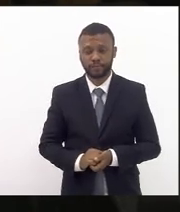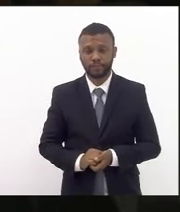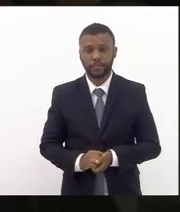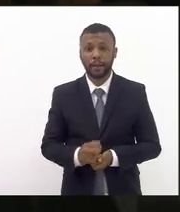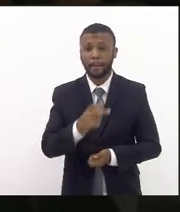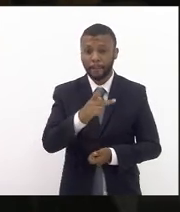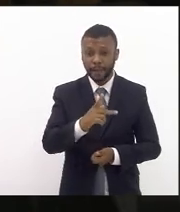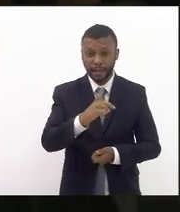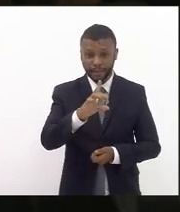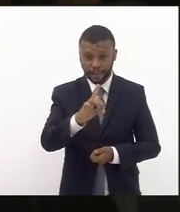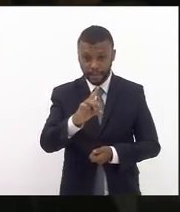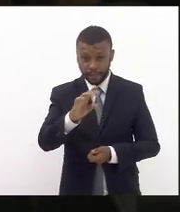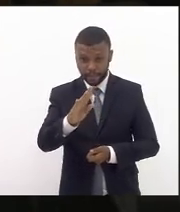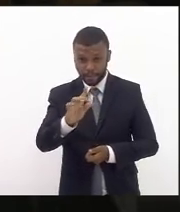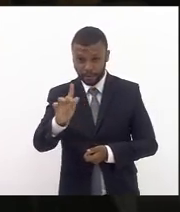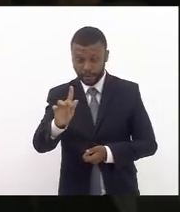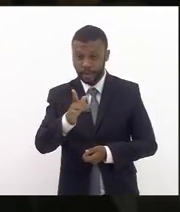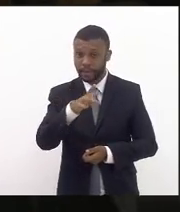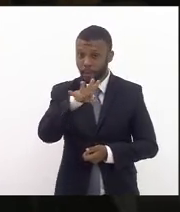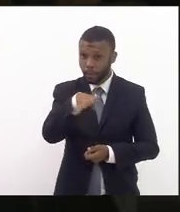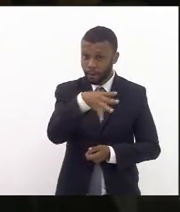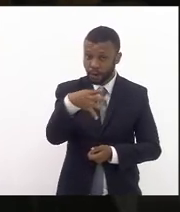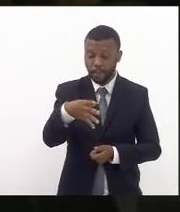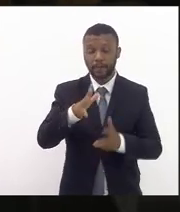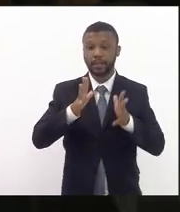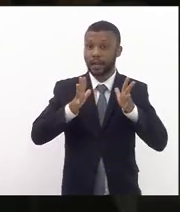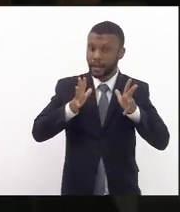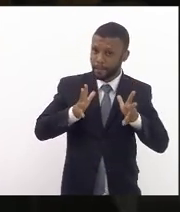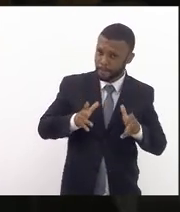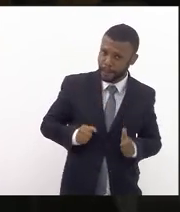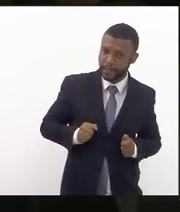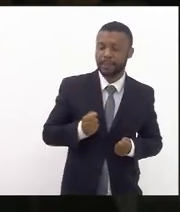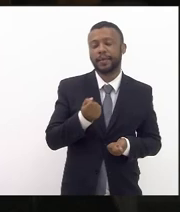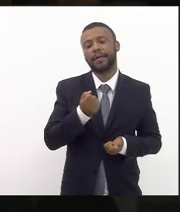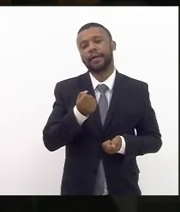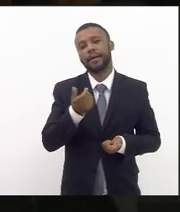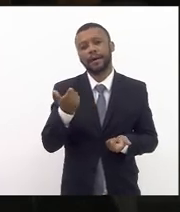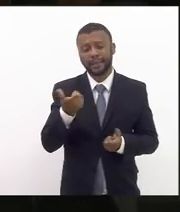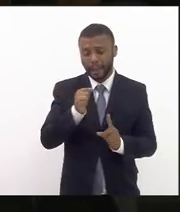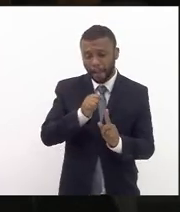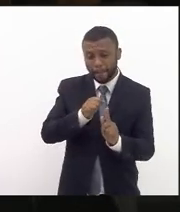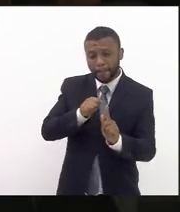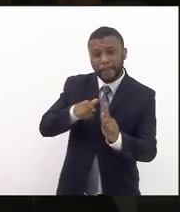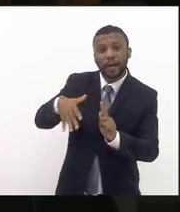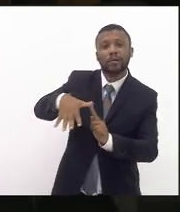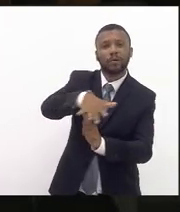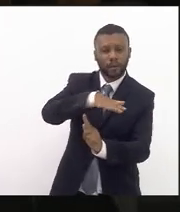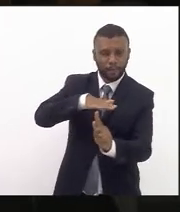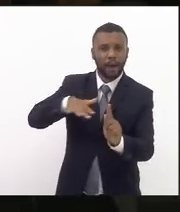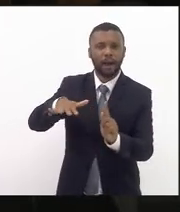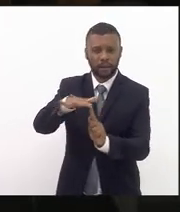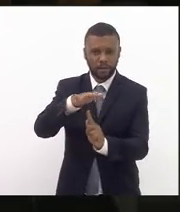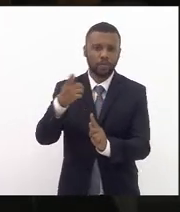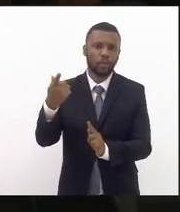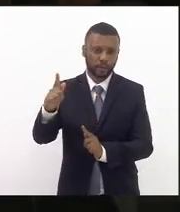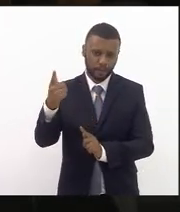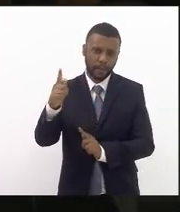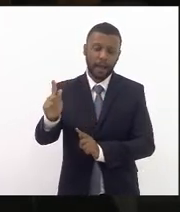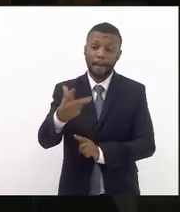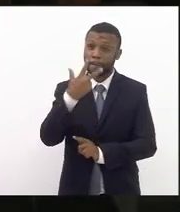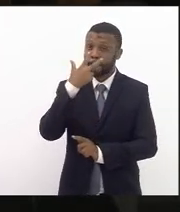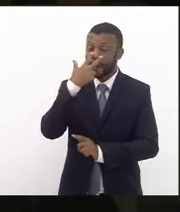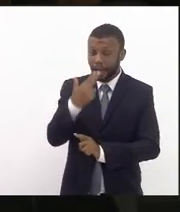PDBG, Programa de Despoluição da Baía de Guanabara. Ora, parece que o Rio de Janeiro